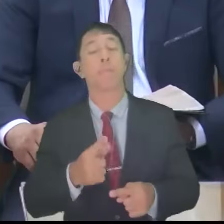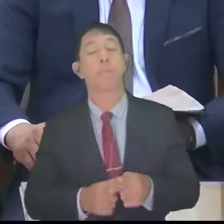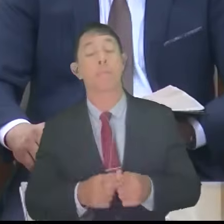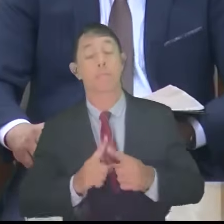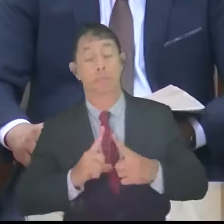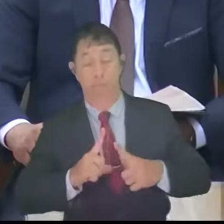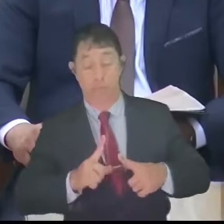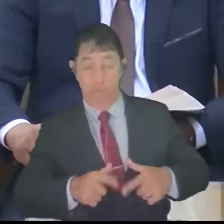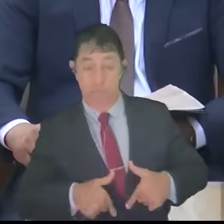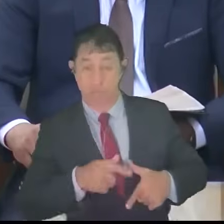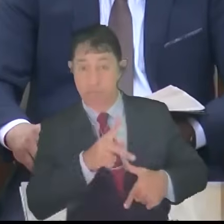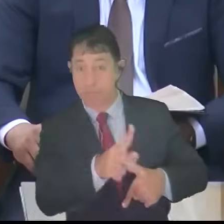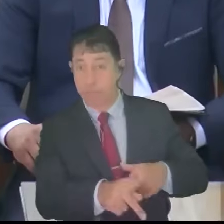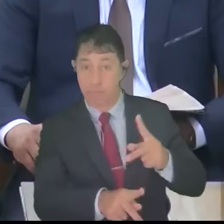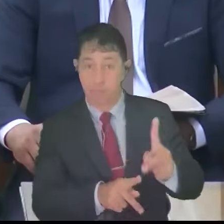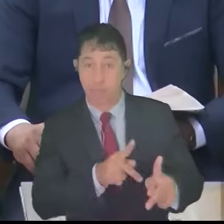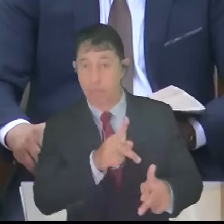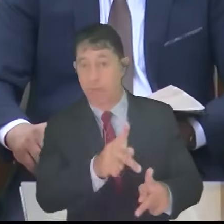que existiam